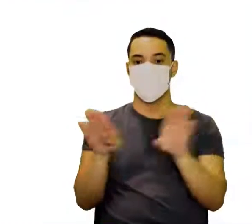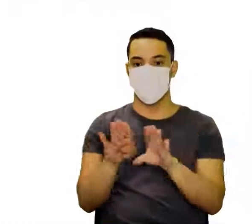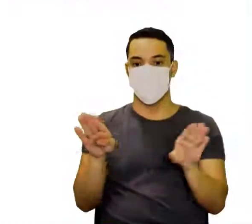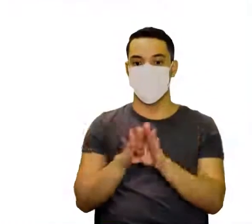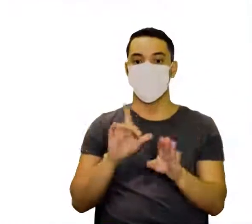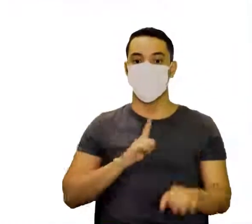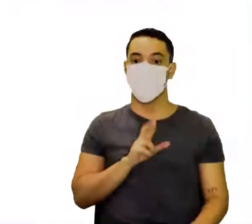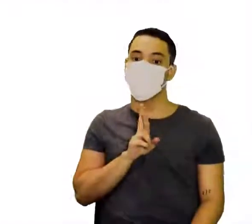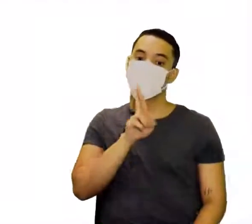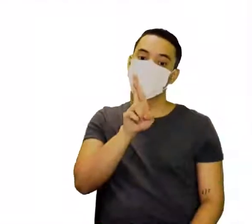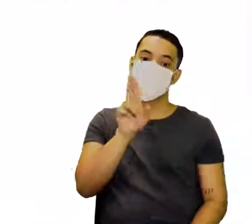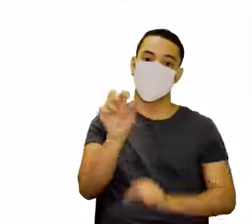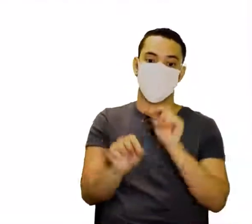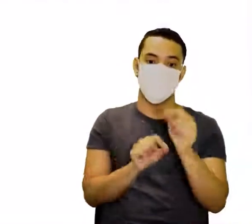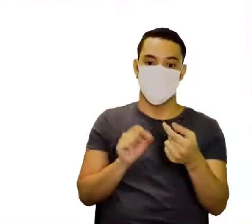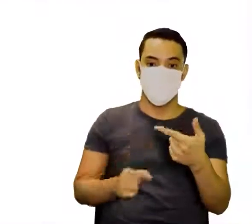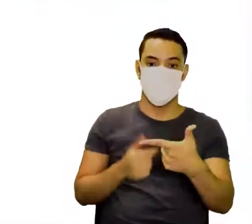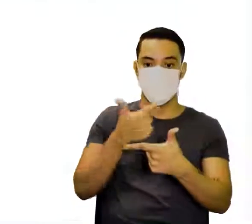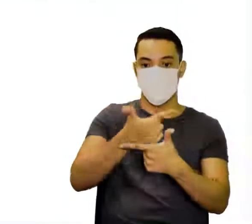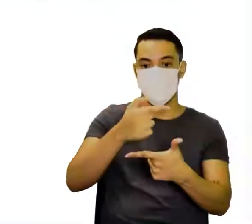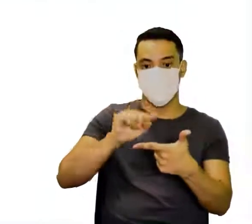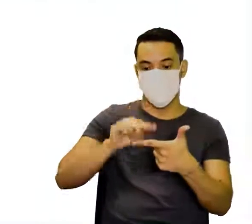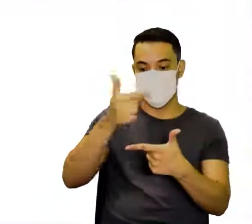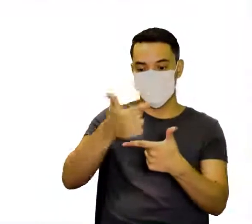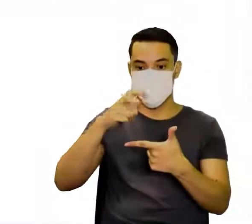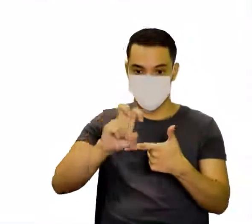obter aqui, ó, quanto de resistência?